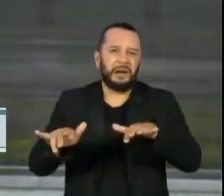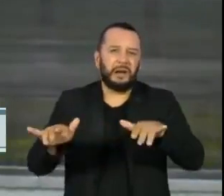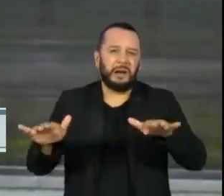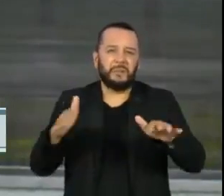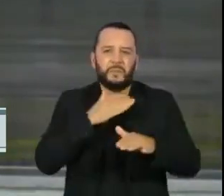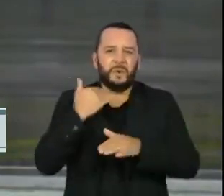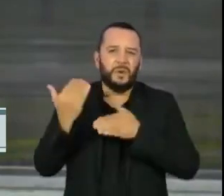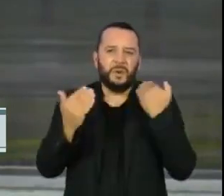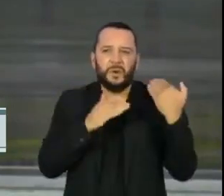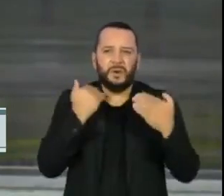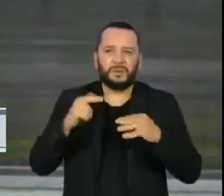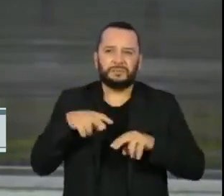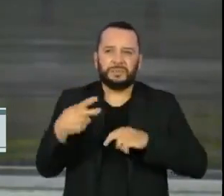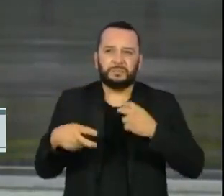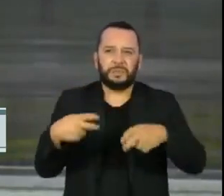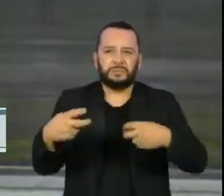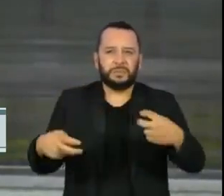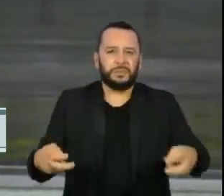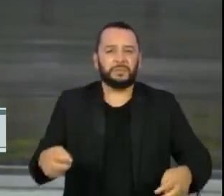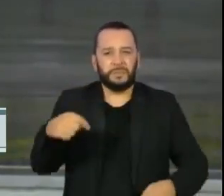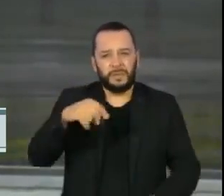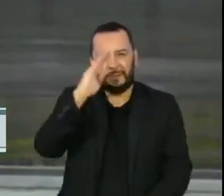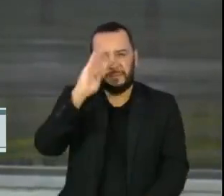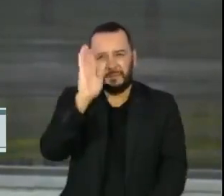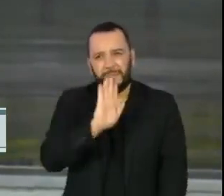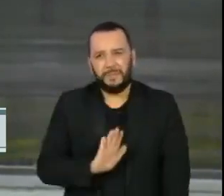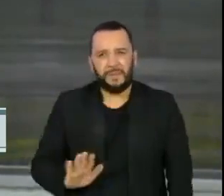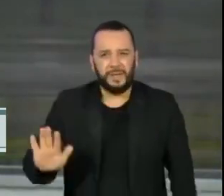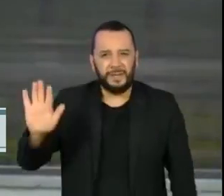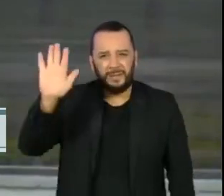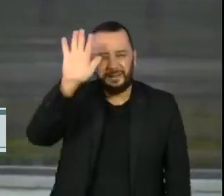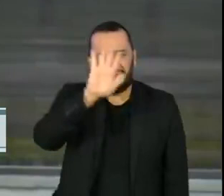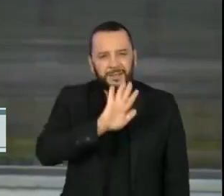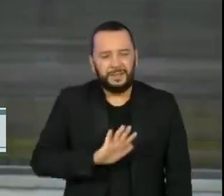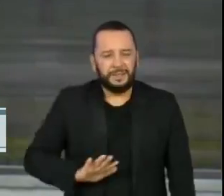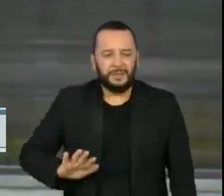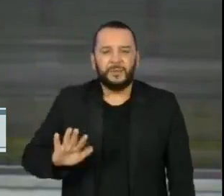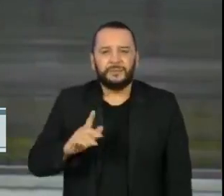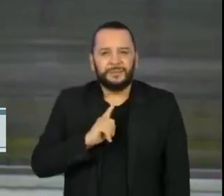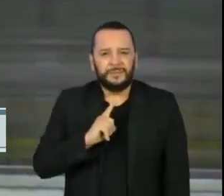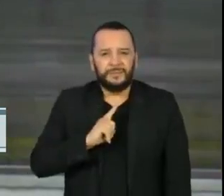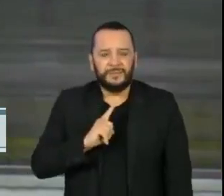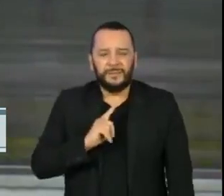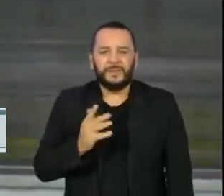dramática que vive o Brasil diante da pandemia.